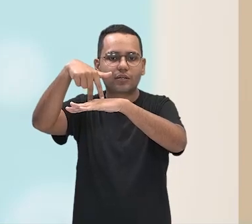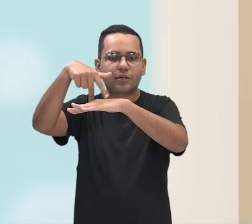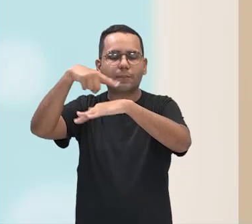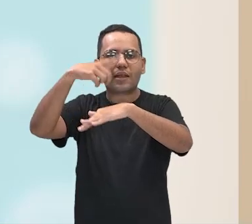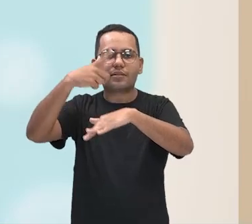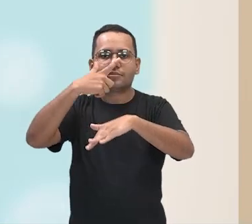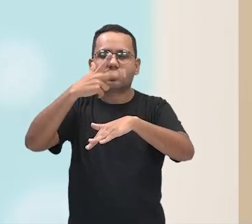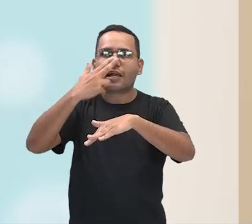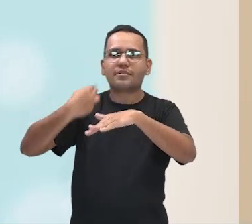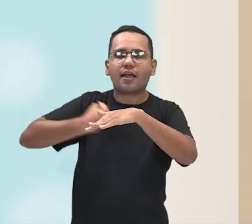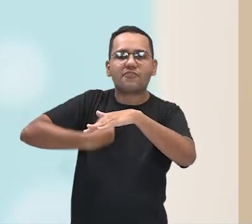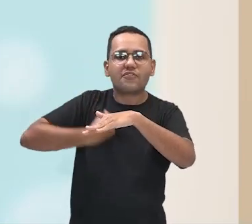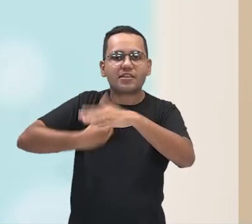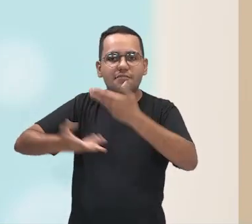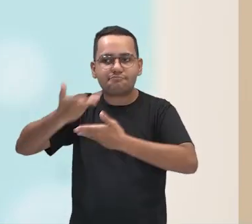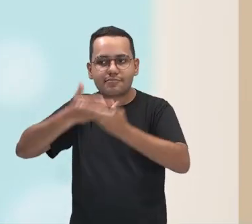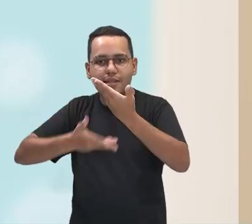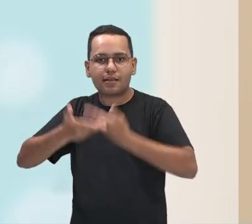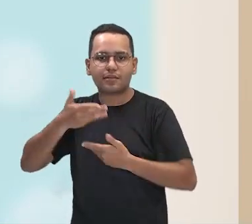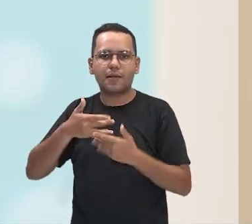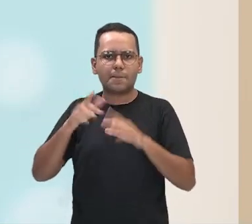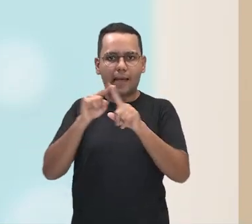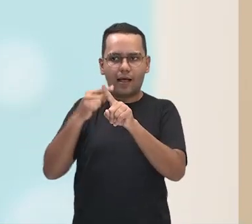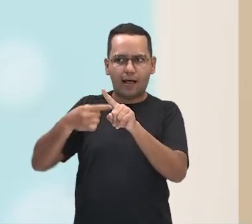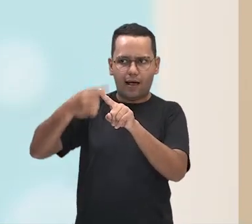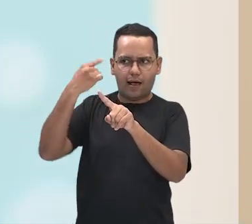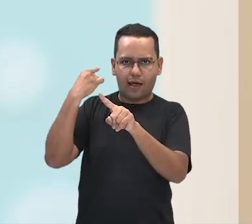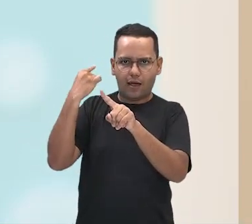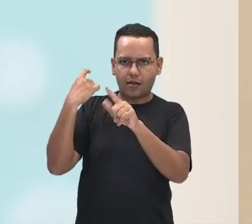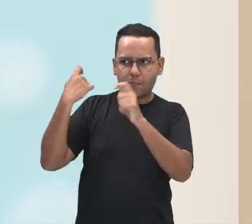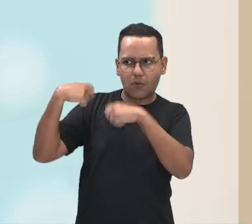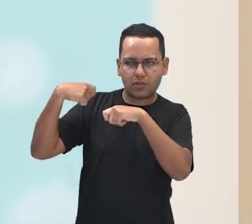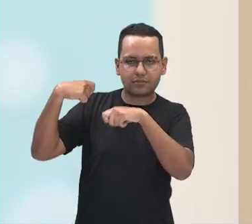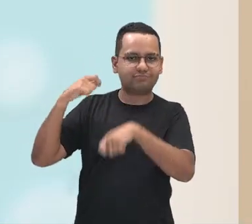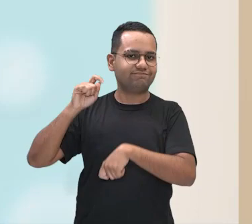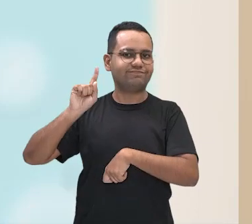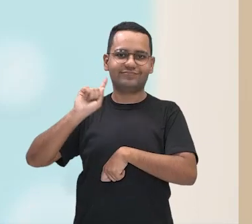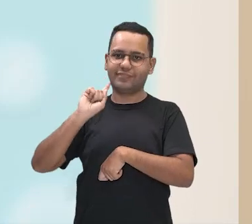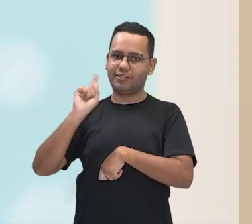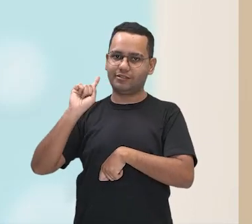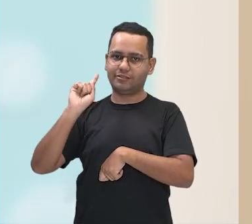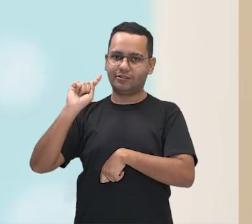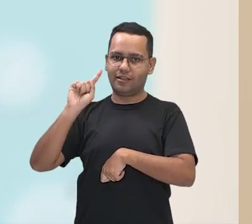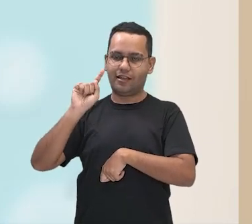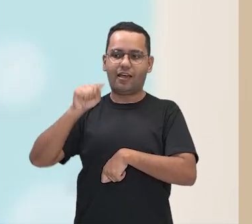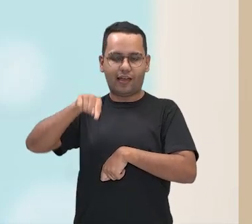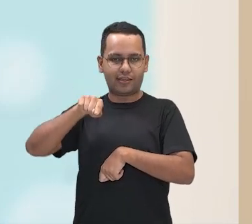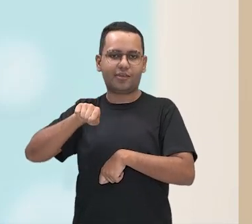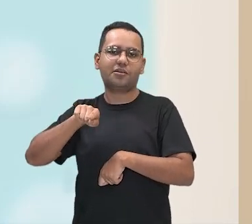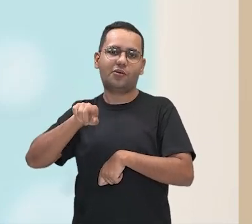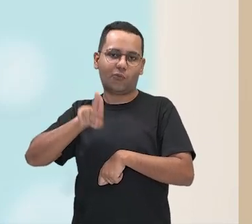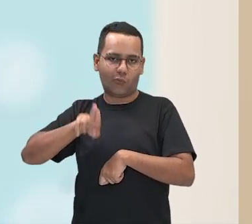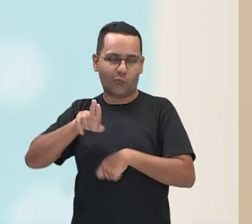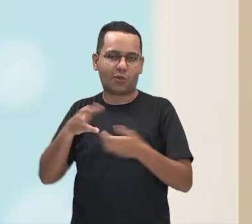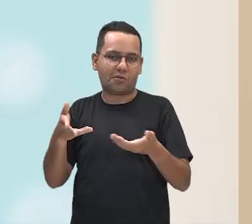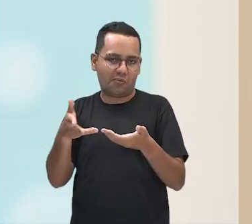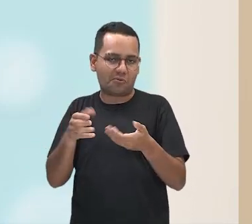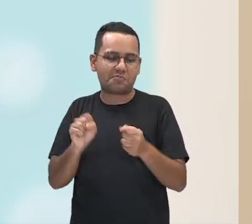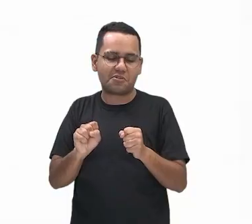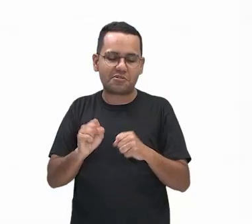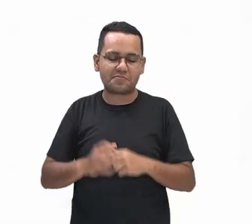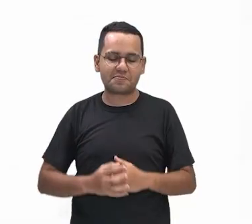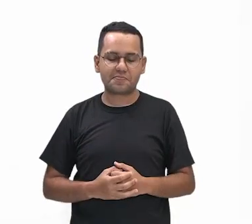vivenciando aquela obra. Coisas que não seriam possíveis sem os recursos tecnológicos. Desafiada a